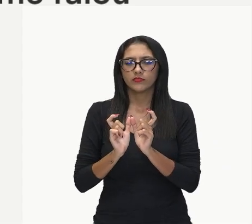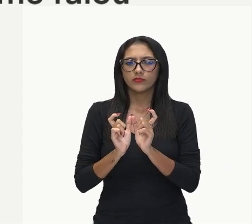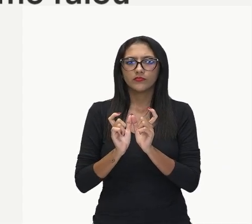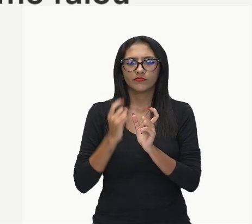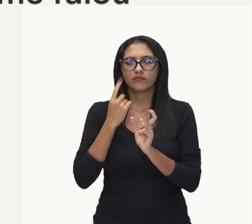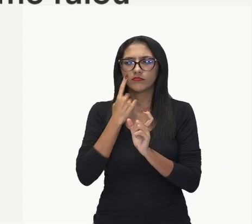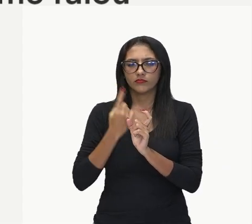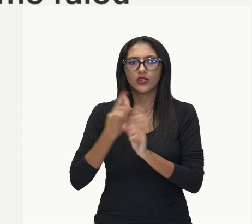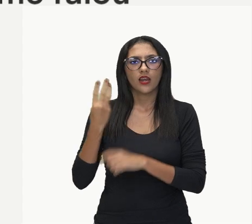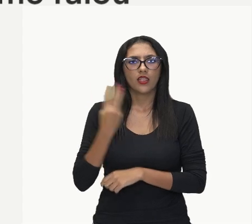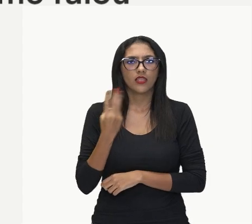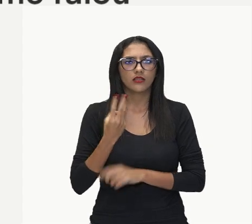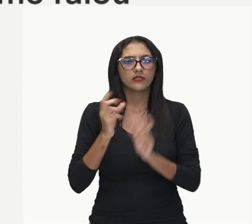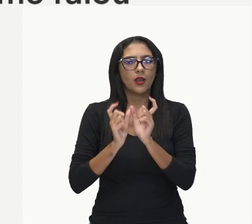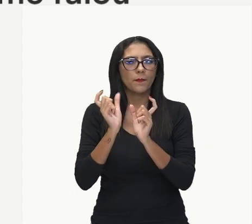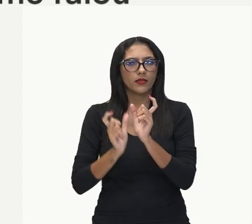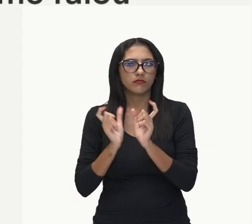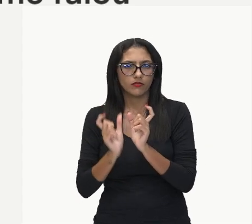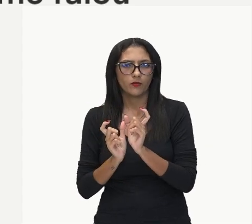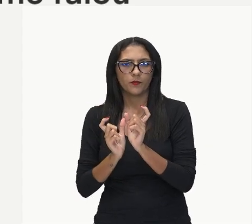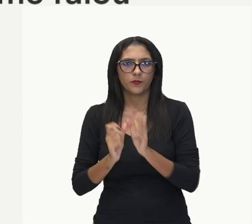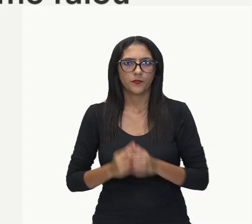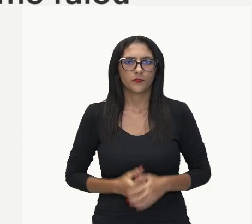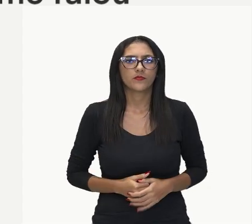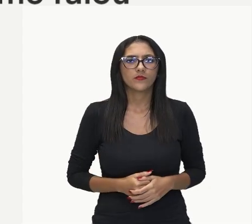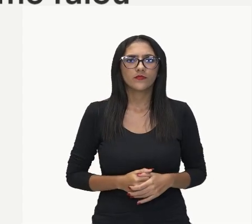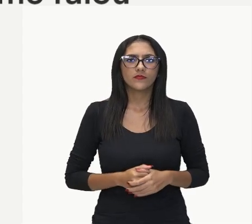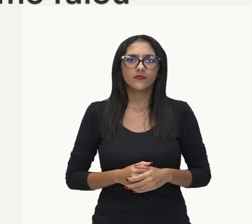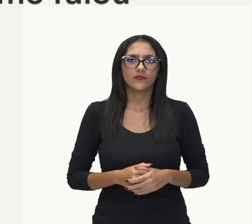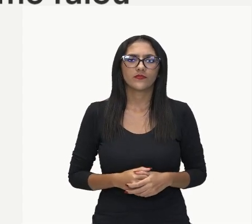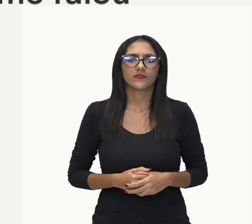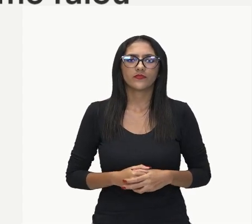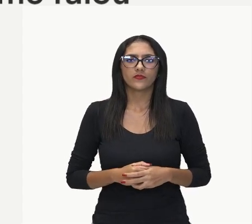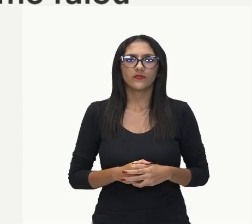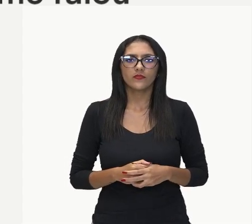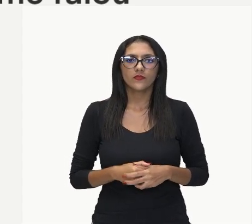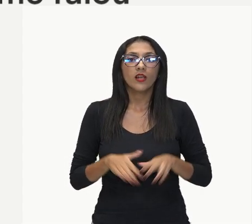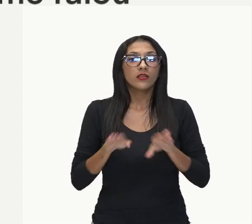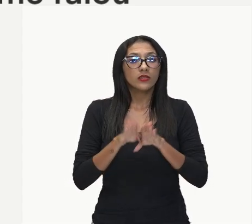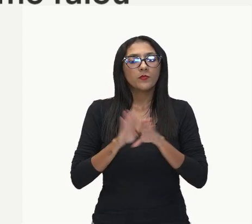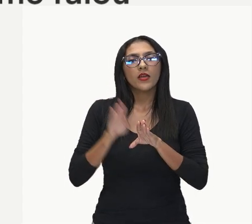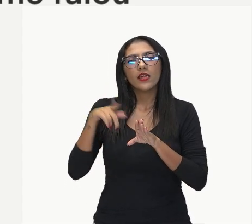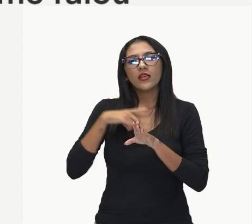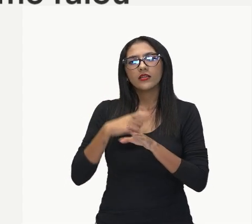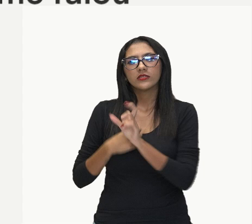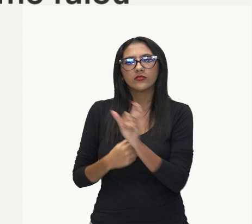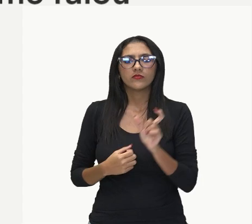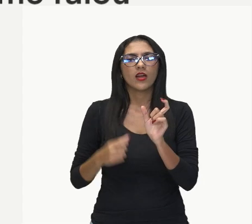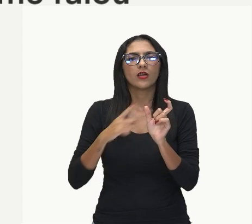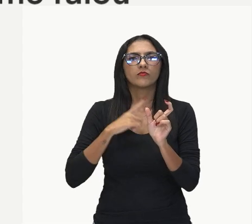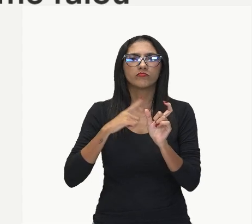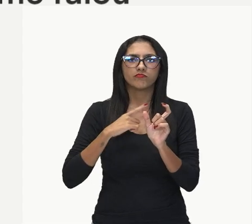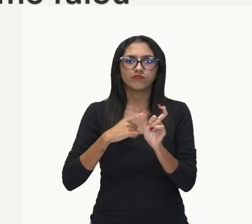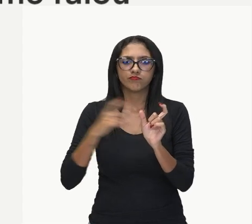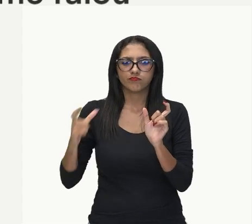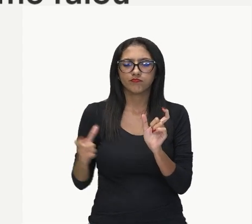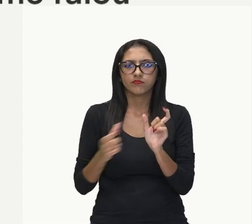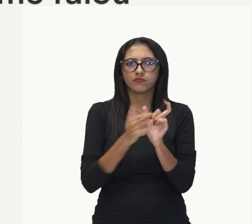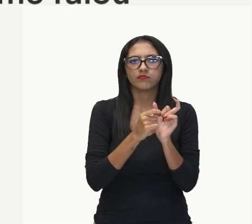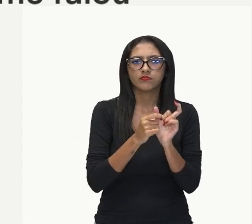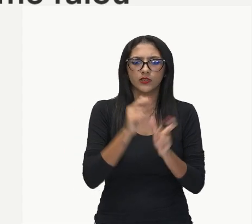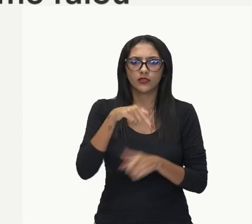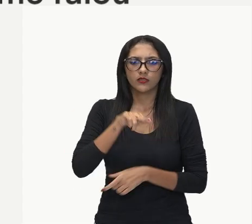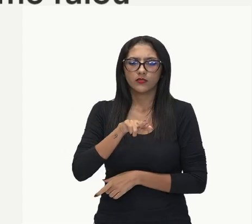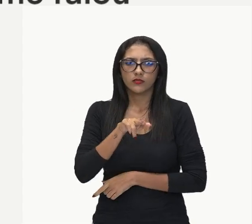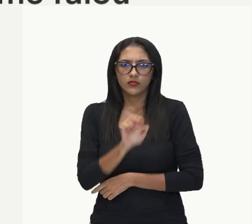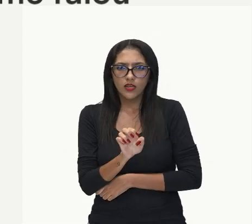Terceira pessoa. Observem também que nós temos esse verbo associado à conjunção que, olha só,